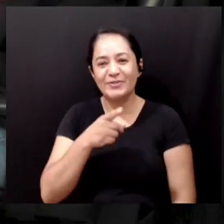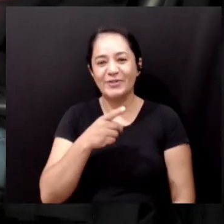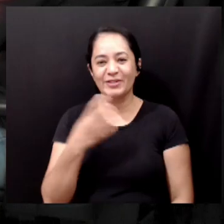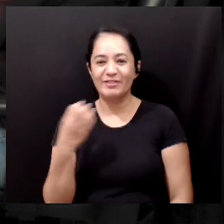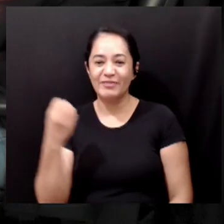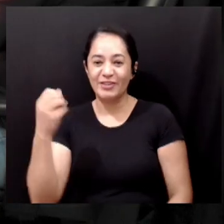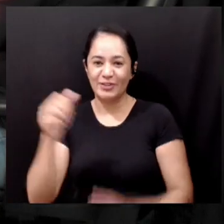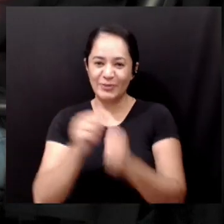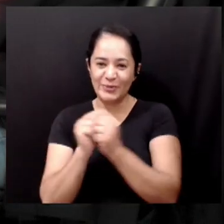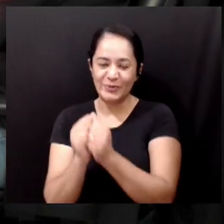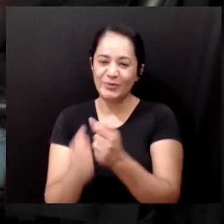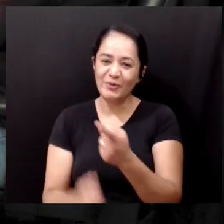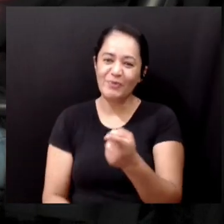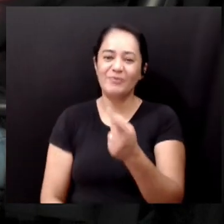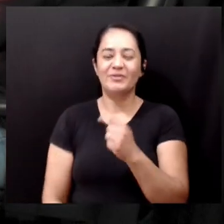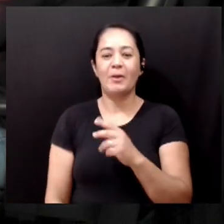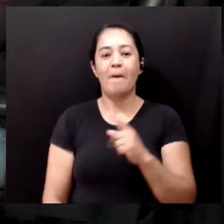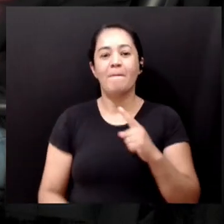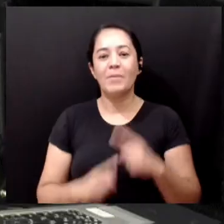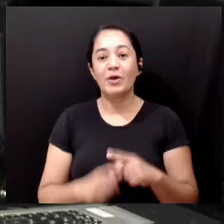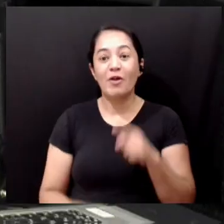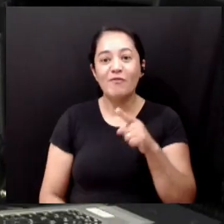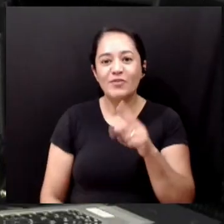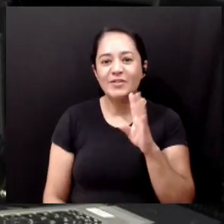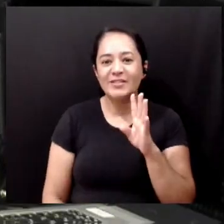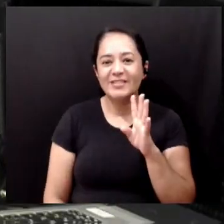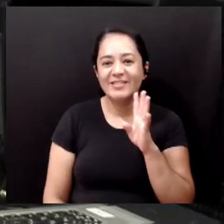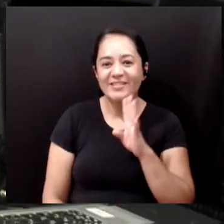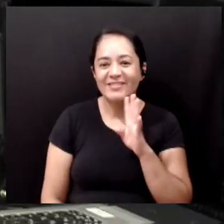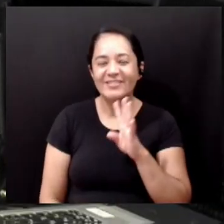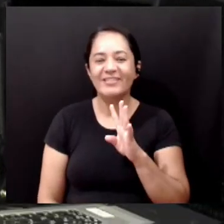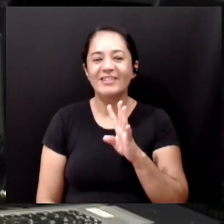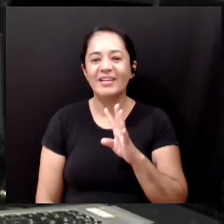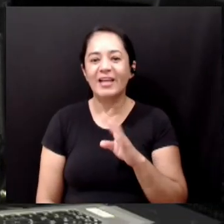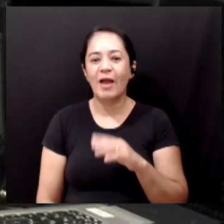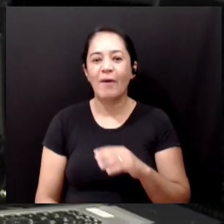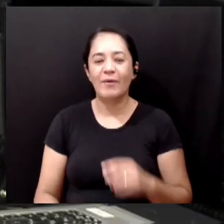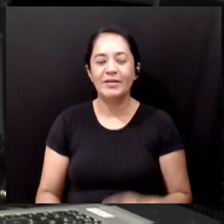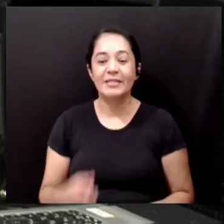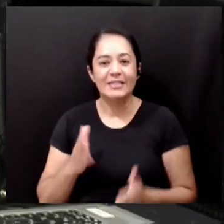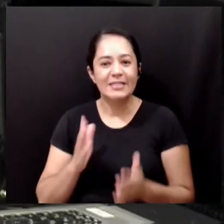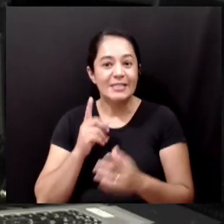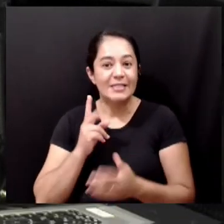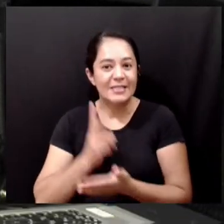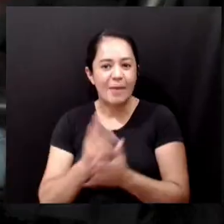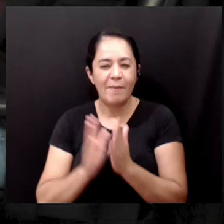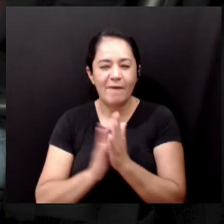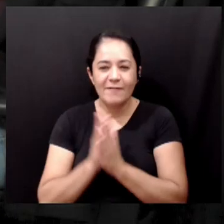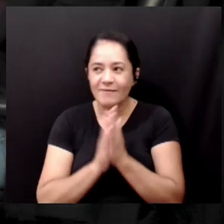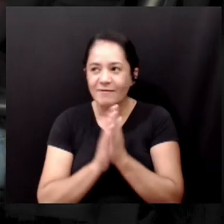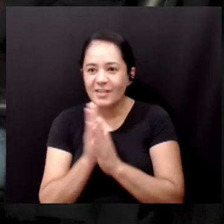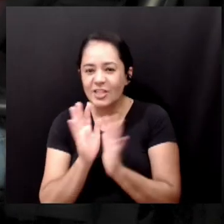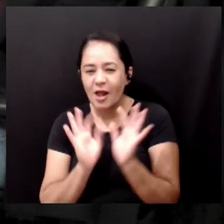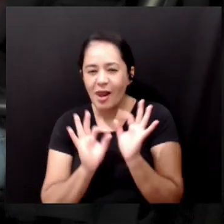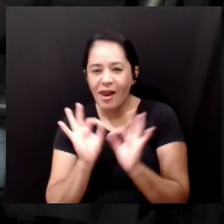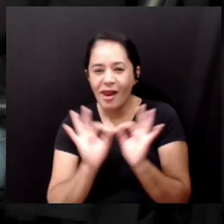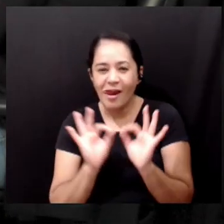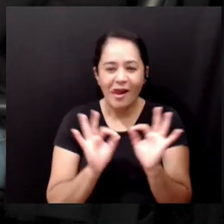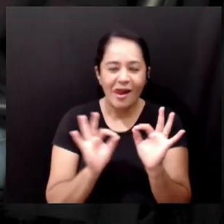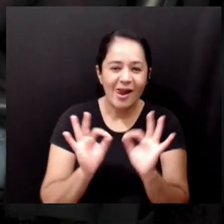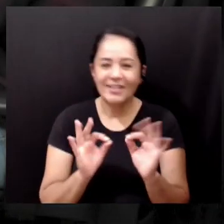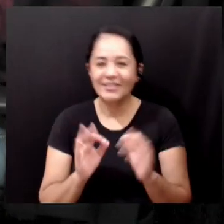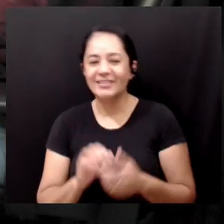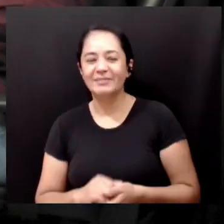que você bolava ali na hora. Ou você, por exemplo, vamos pra praia, eu já vou planejando algumas coisas. Acontecia,